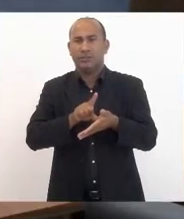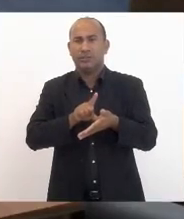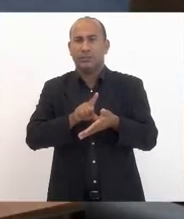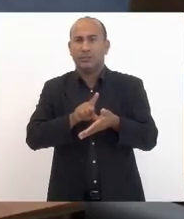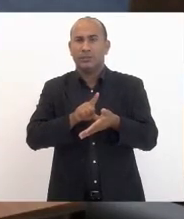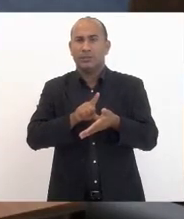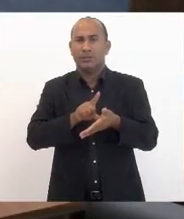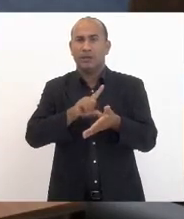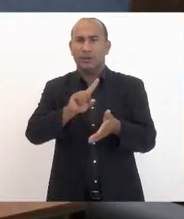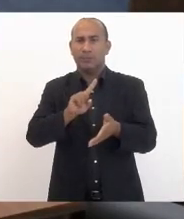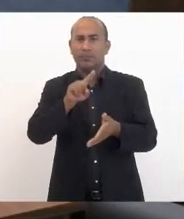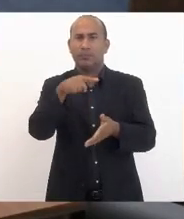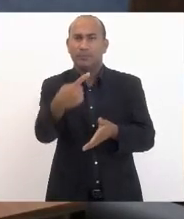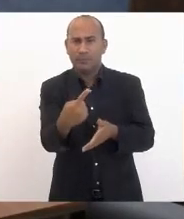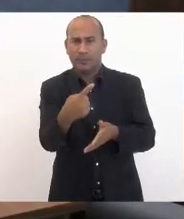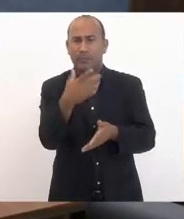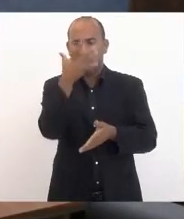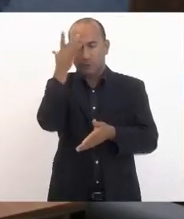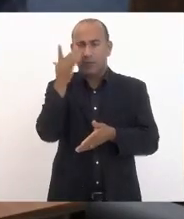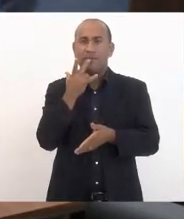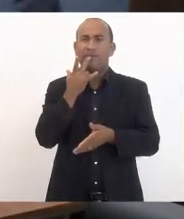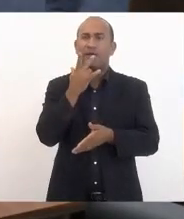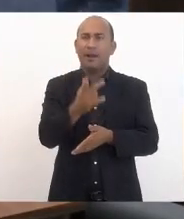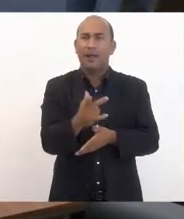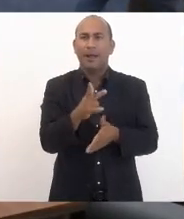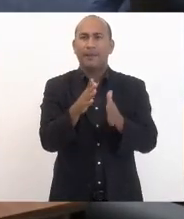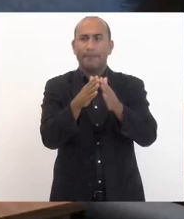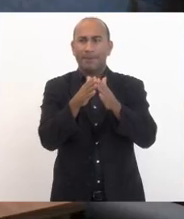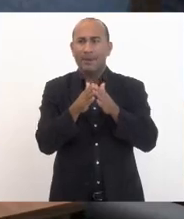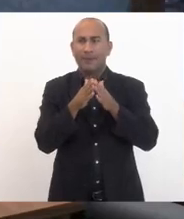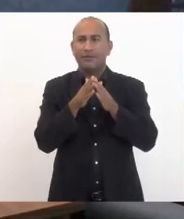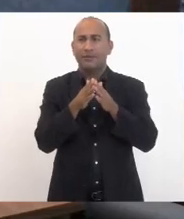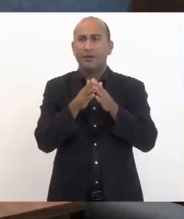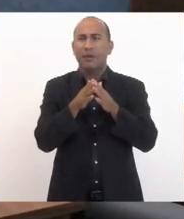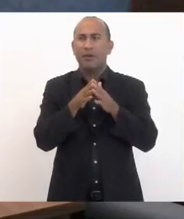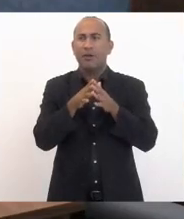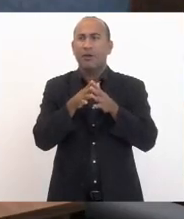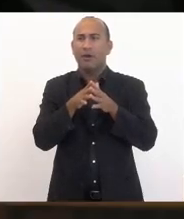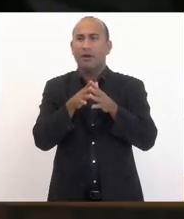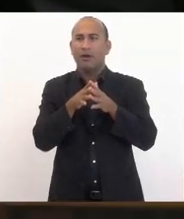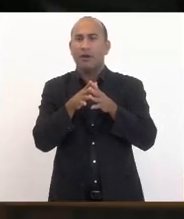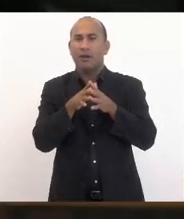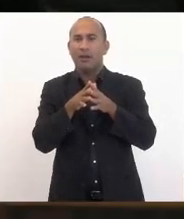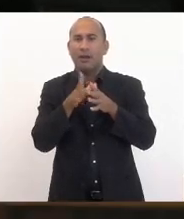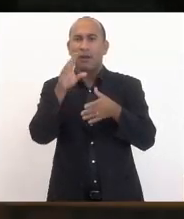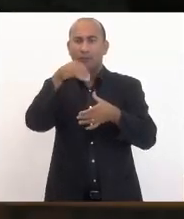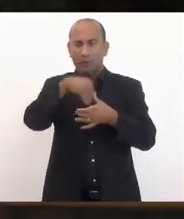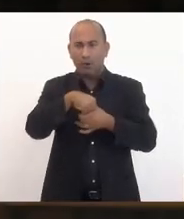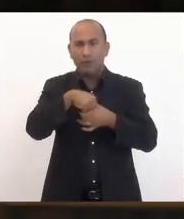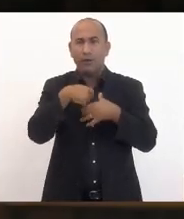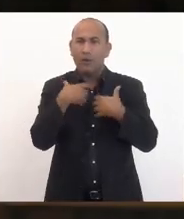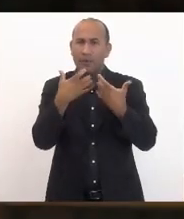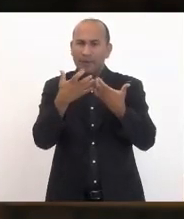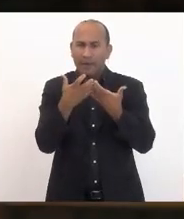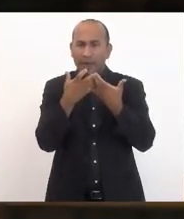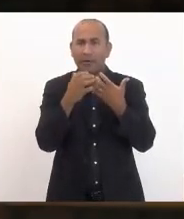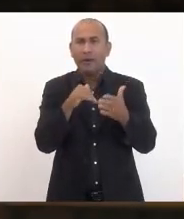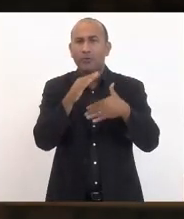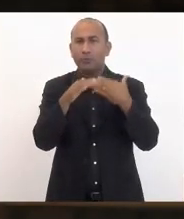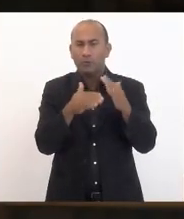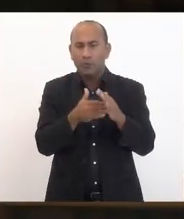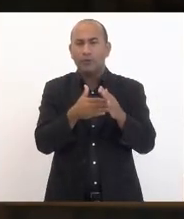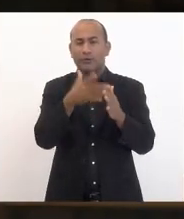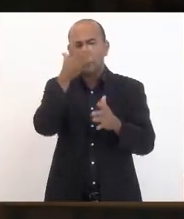Antes de passar para o próximo orador, que pede declaração de voto, eu queria também me permitir a saudar todos os